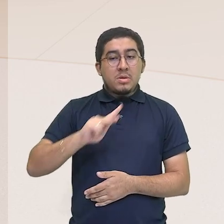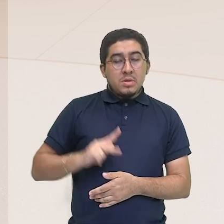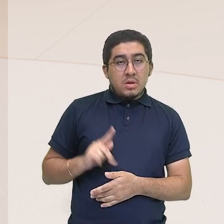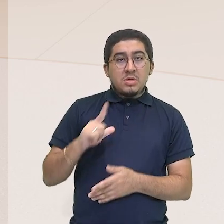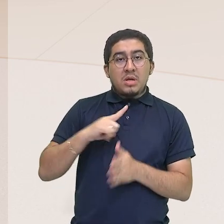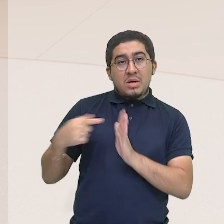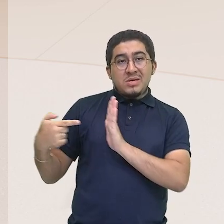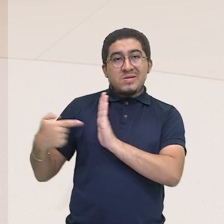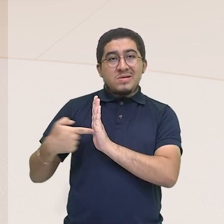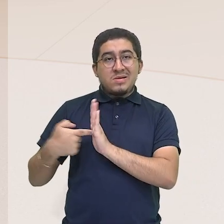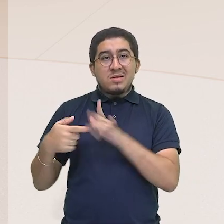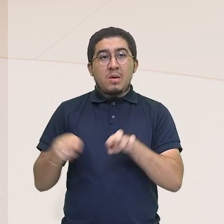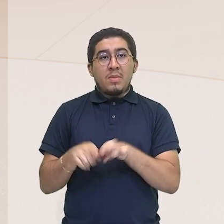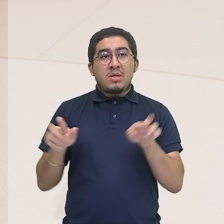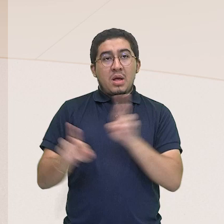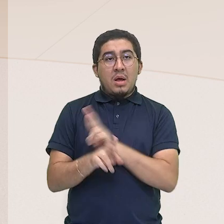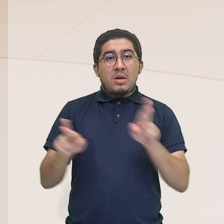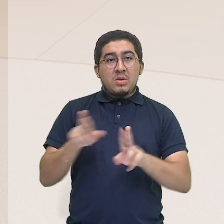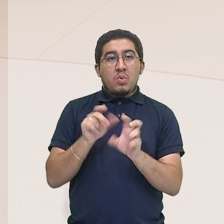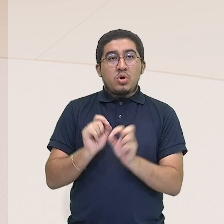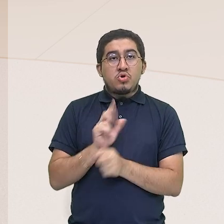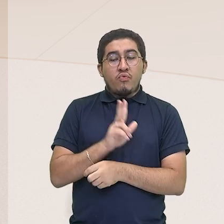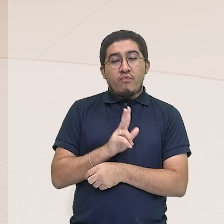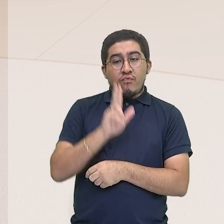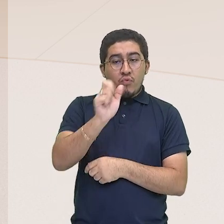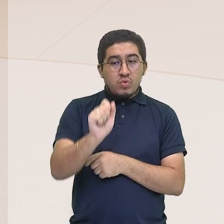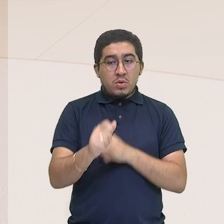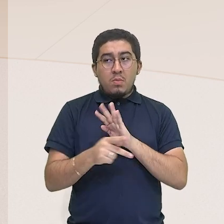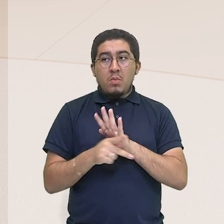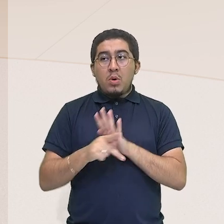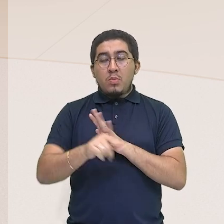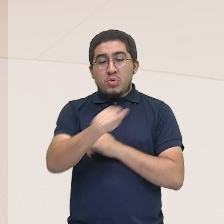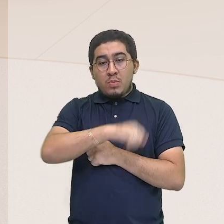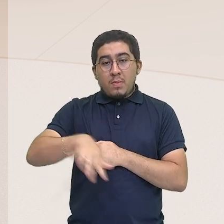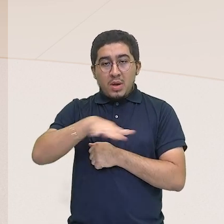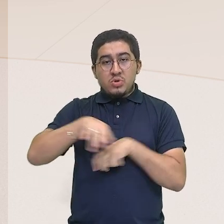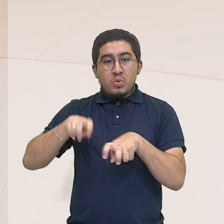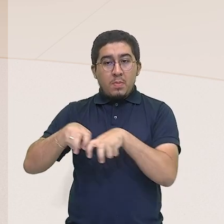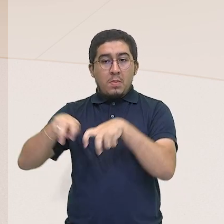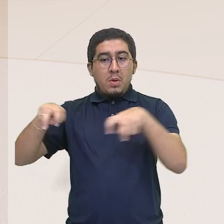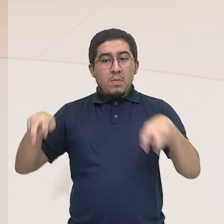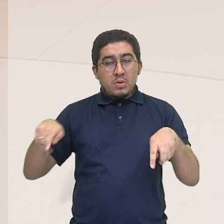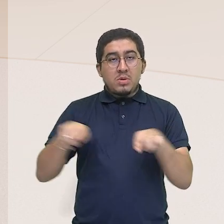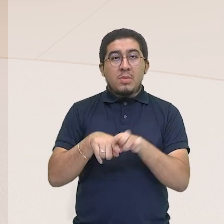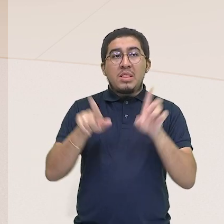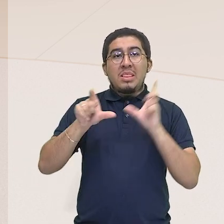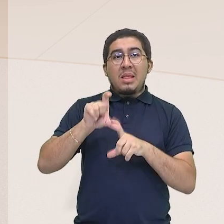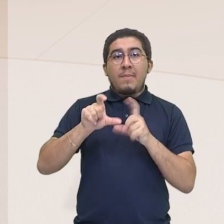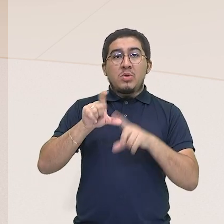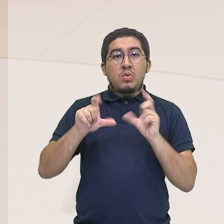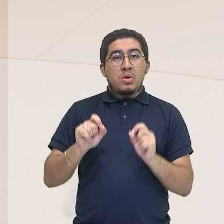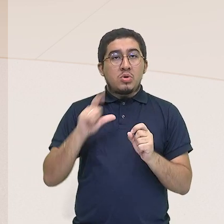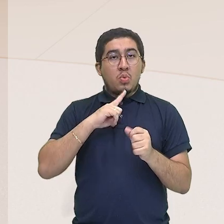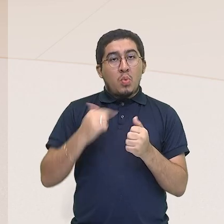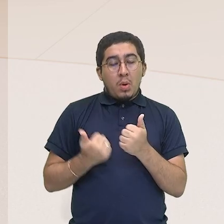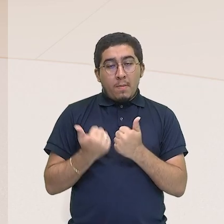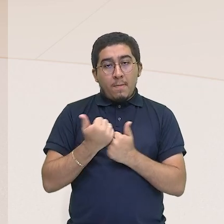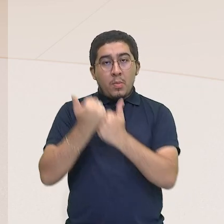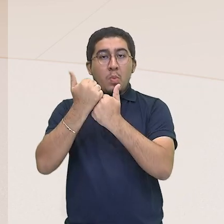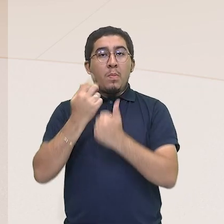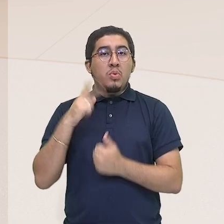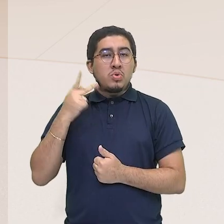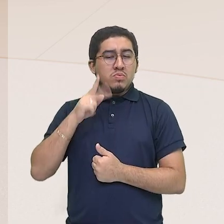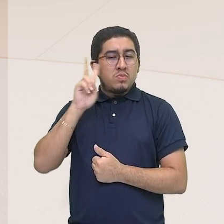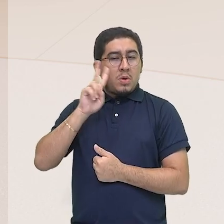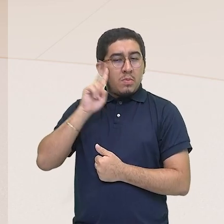conta a correlação de forças no parlamento. E depende da sustentação política do parlamento,